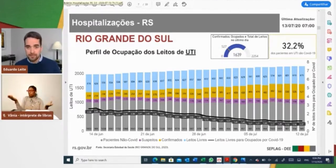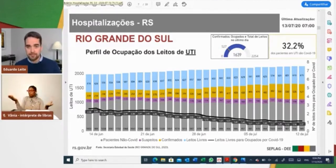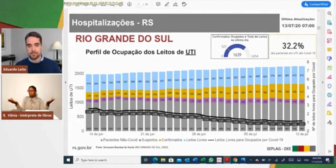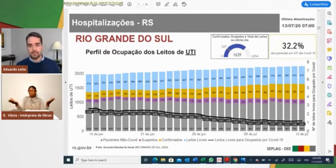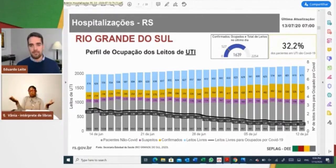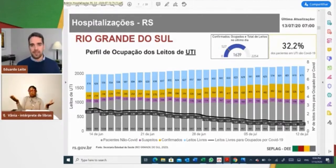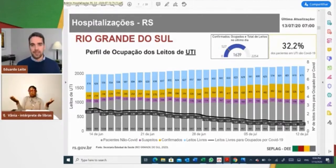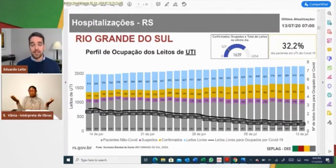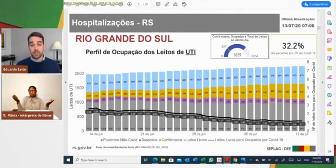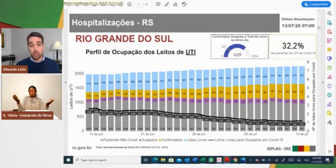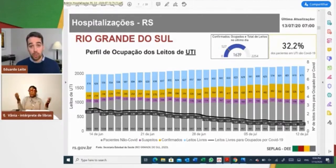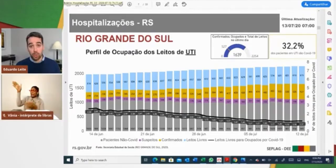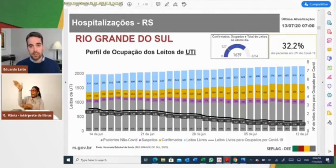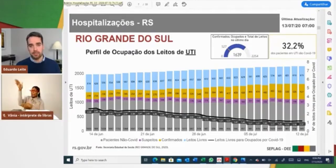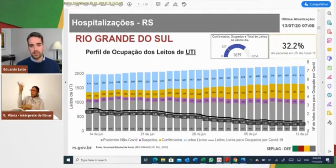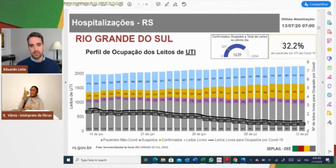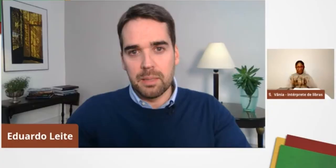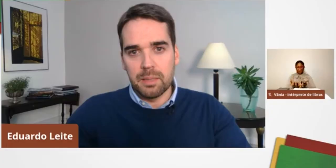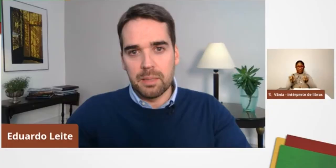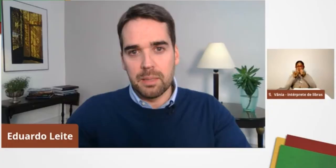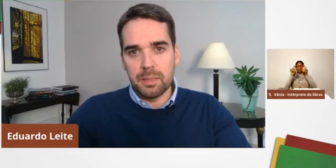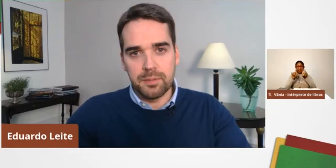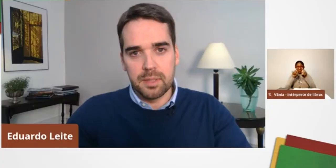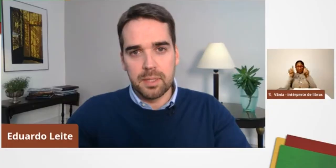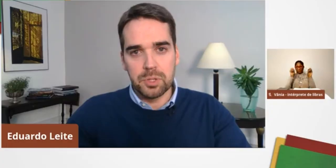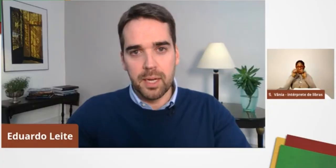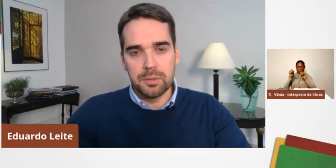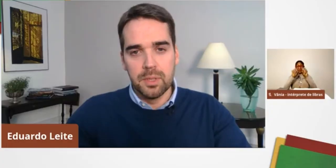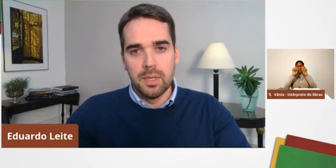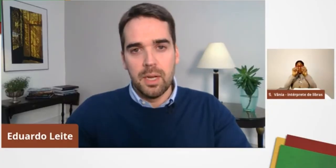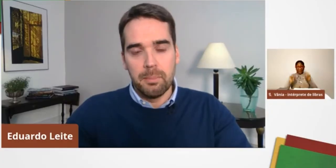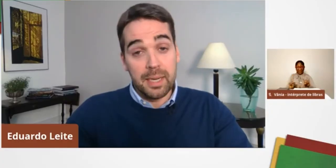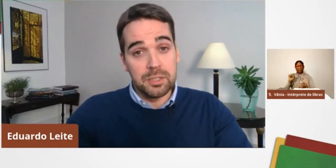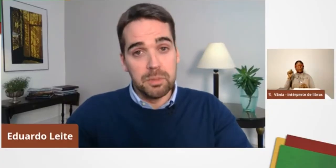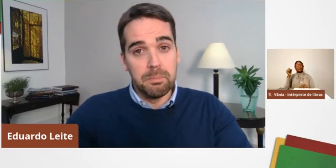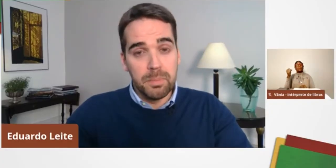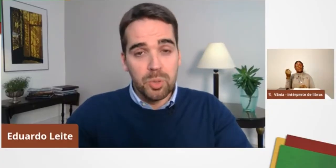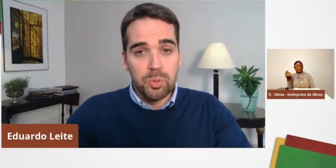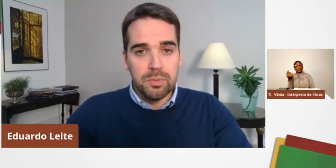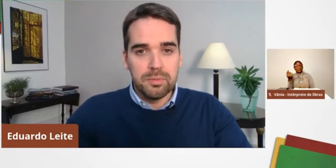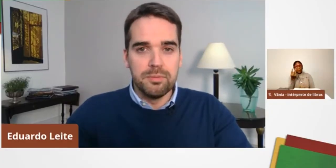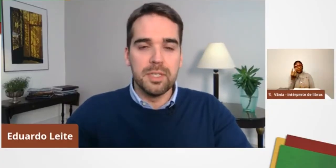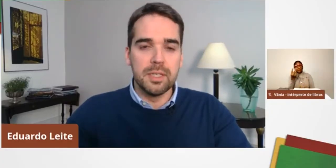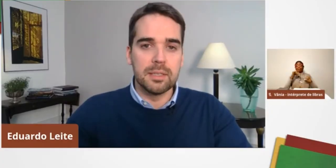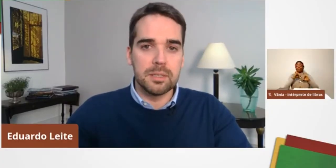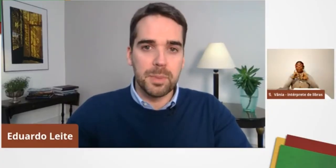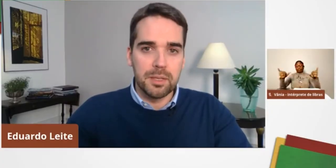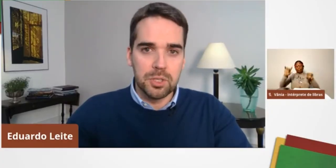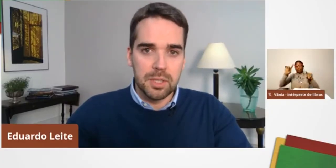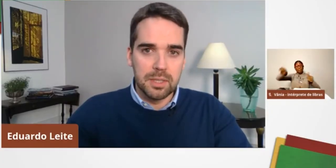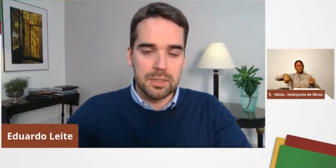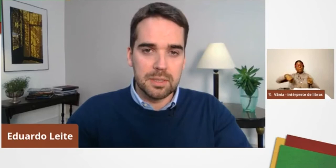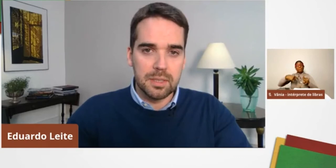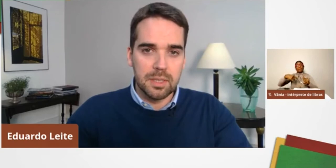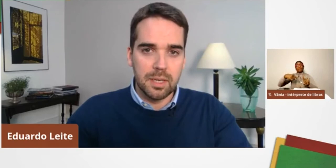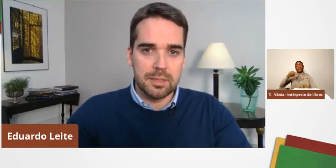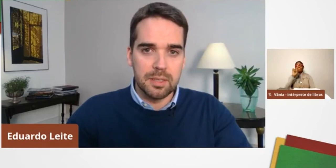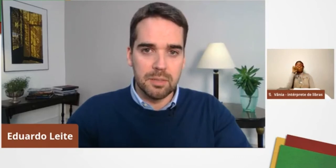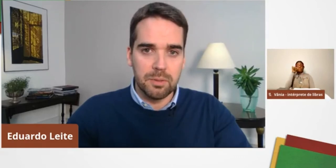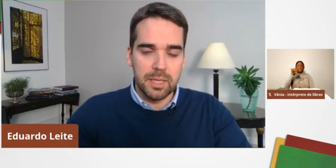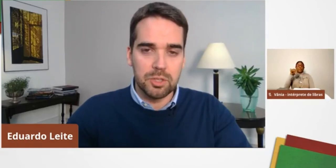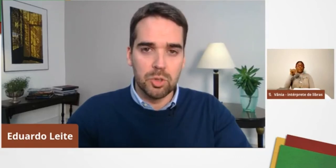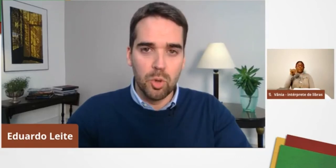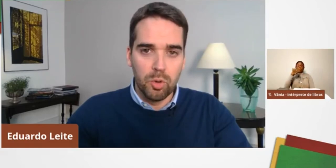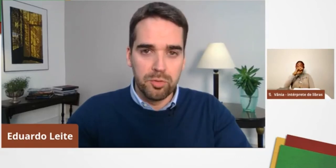governador Eduardo Leite lamentou que o Rio Grande do Sul tenha chegado à marca das mil mortes pelo coronavírus e